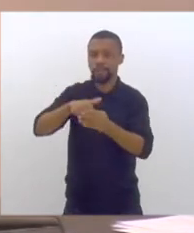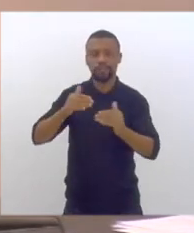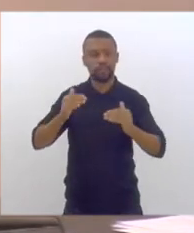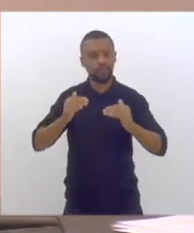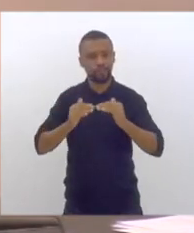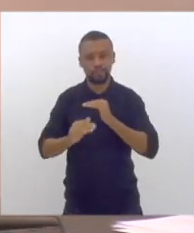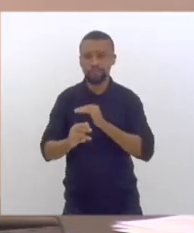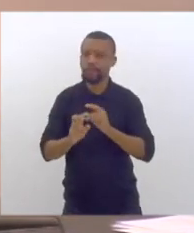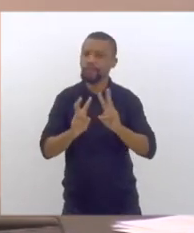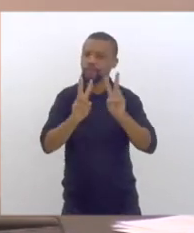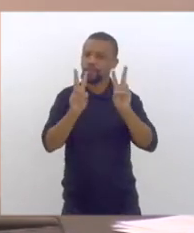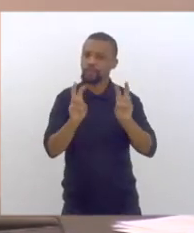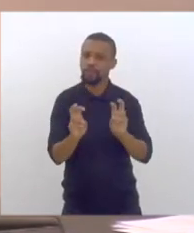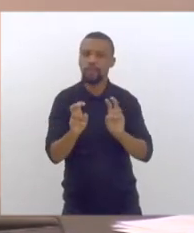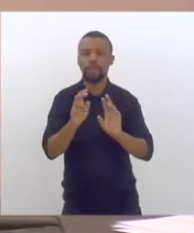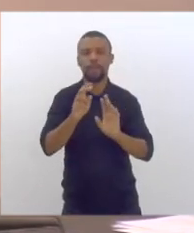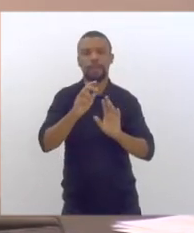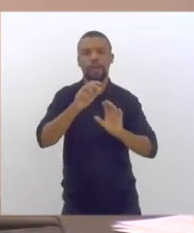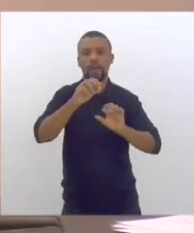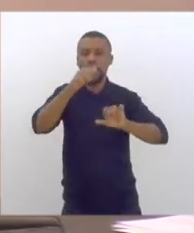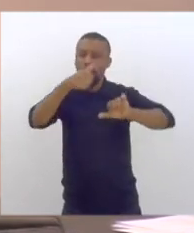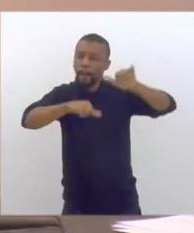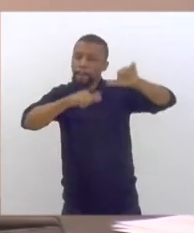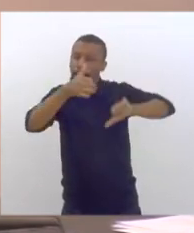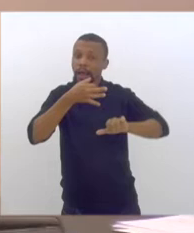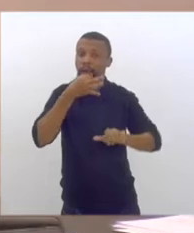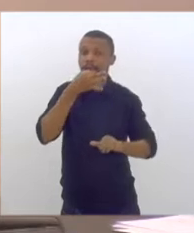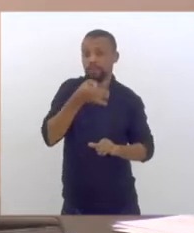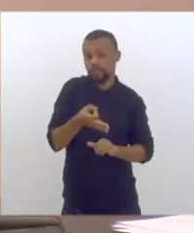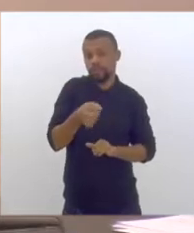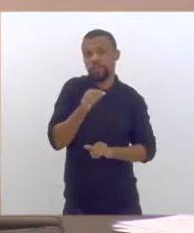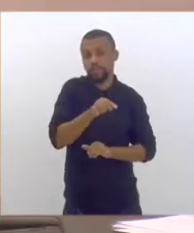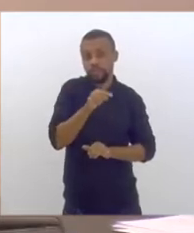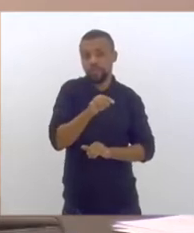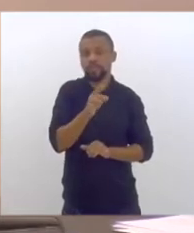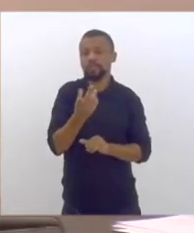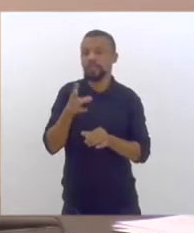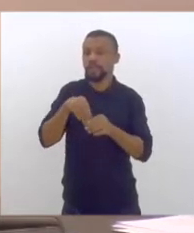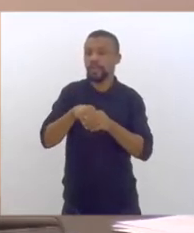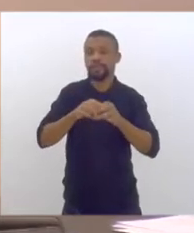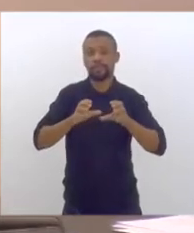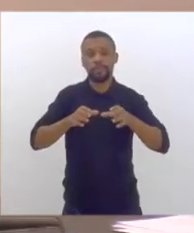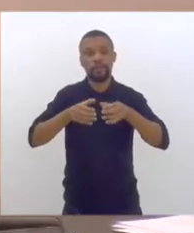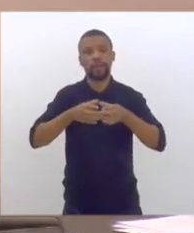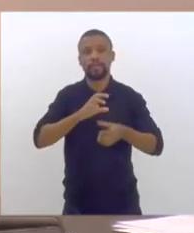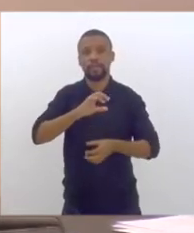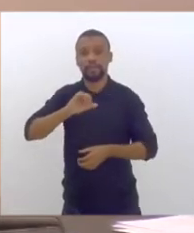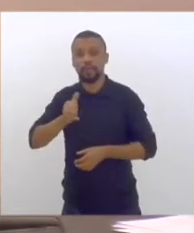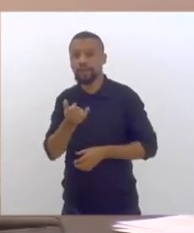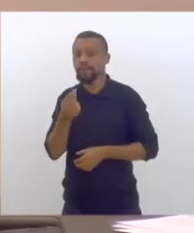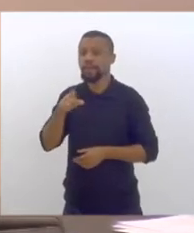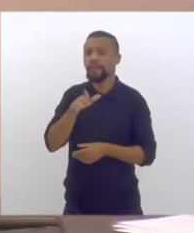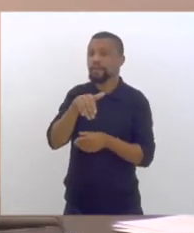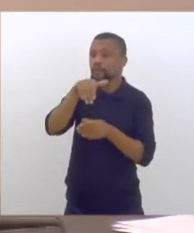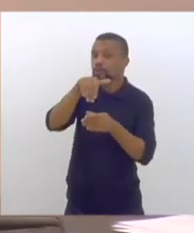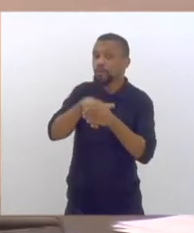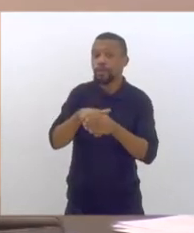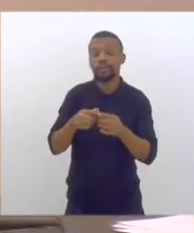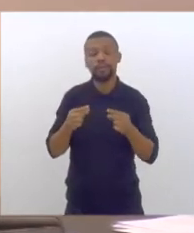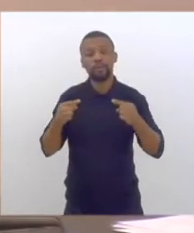em relação ao parecer sugerido lá na CJ o show votou pela